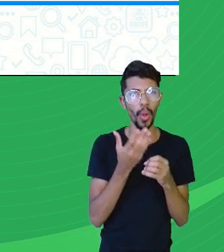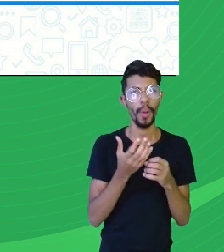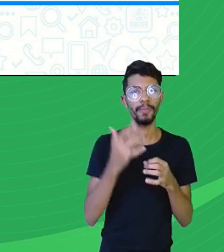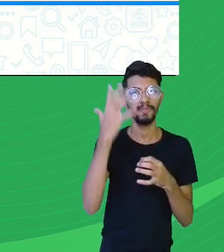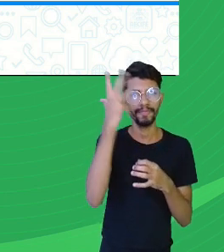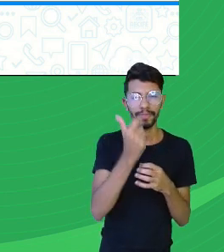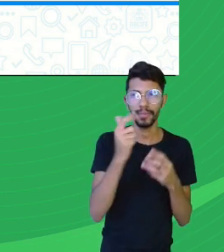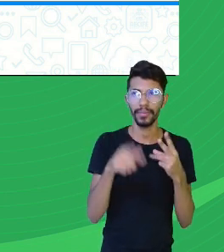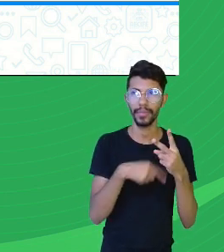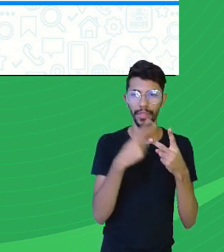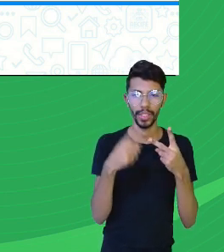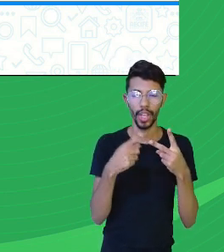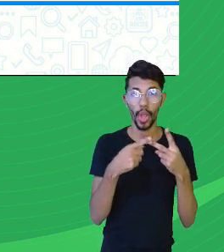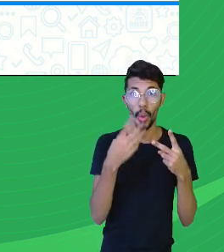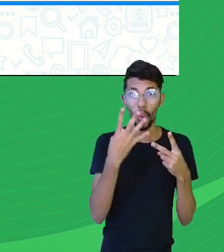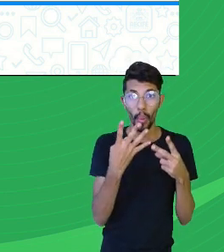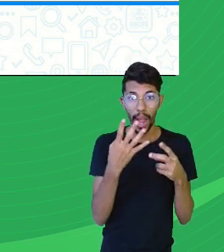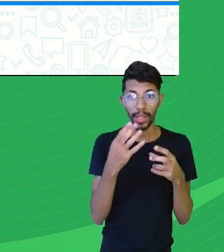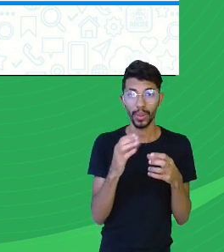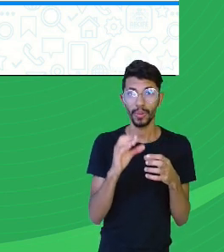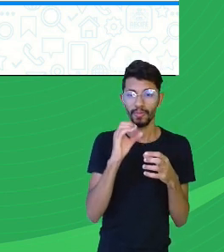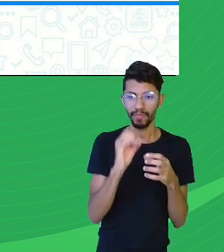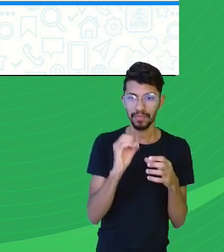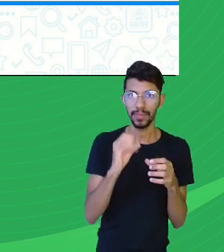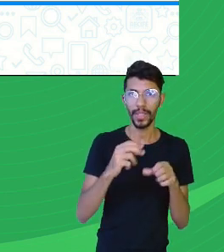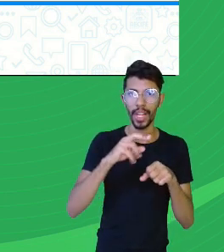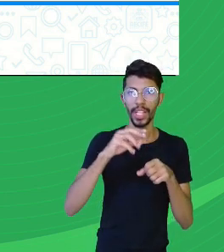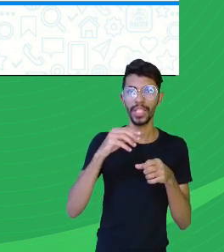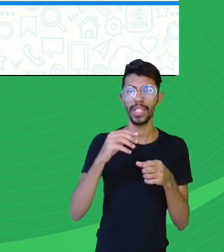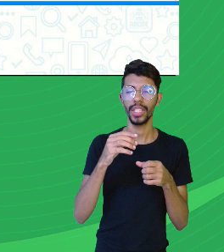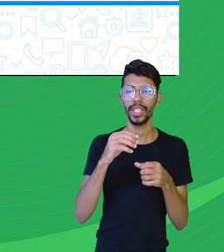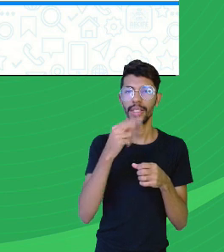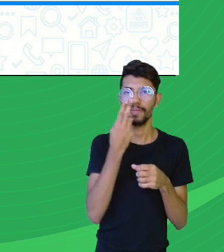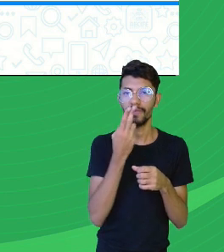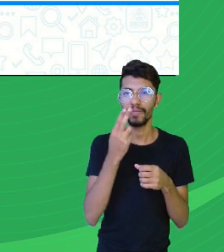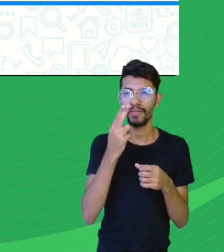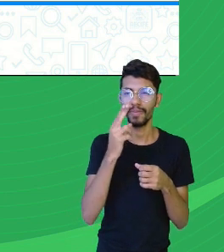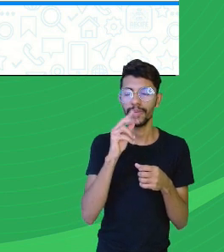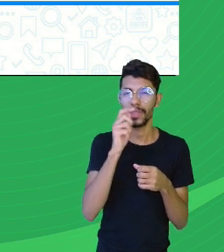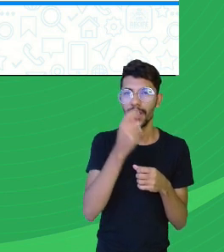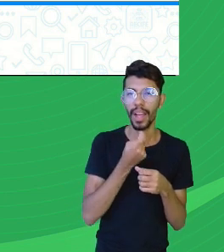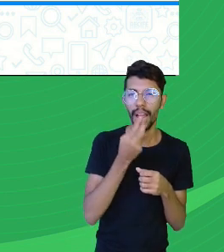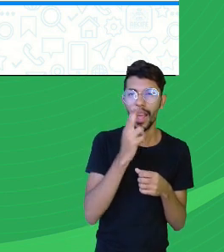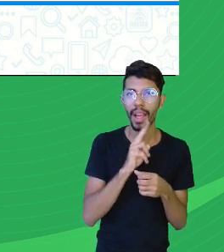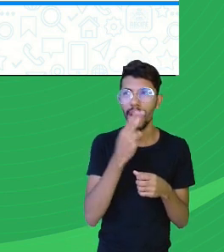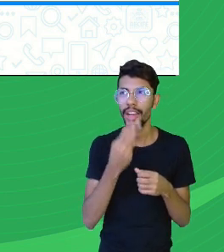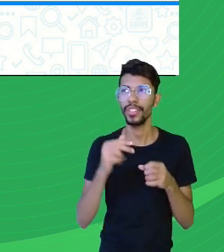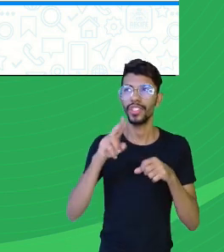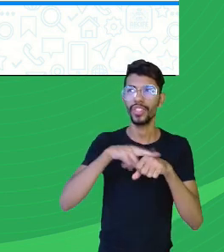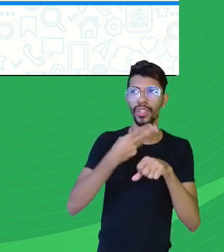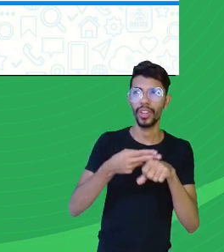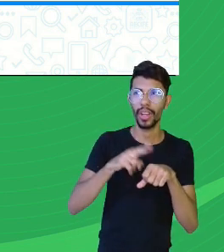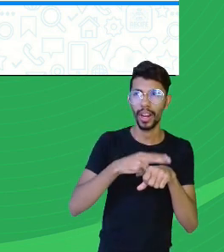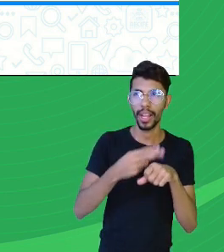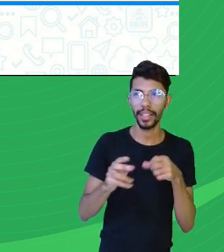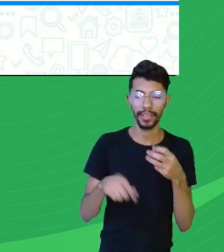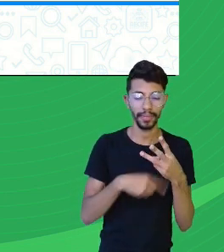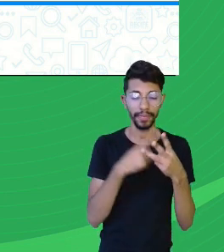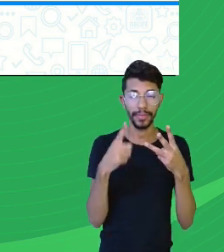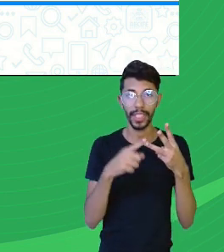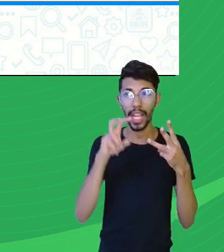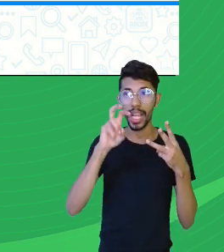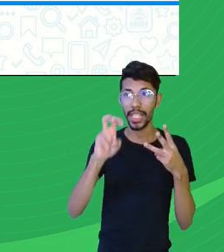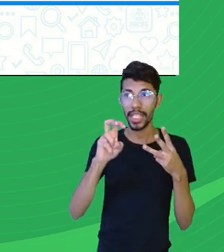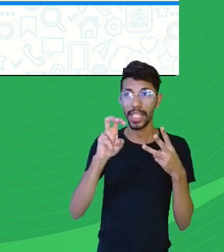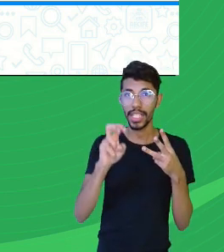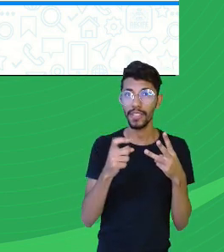4 bolas de sorvete de chocolate, 5 cubos de gelo, 1 biscoito de chocolate para decorar, como